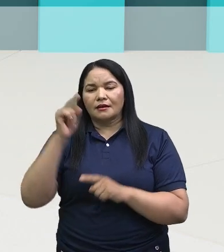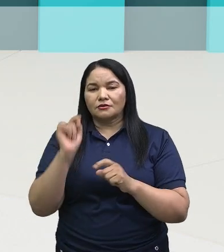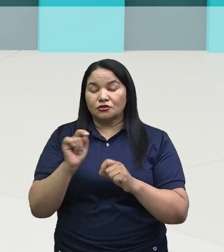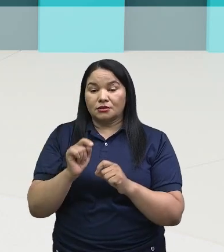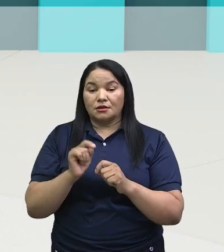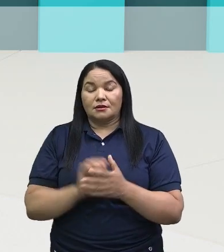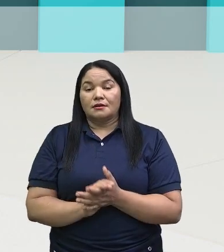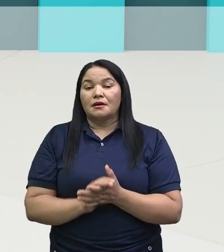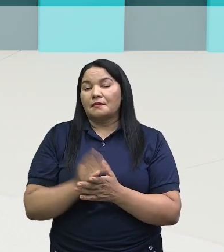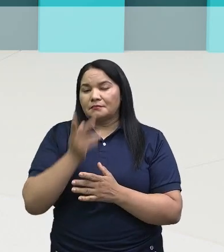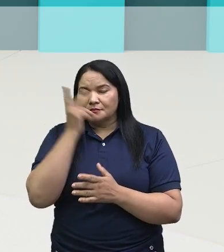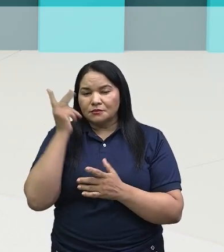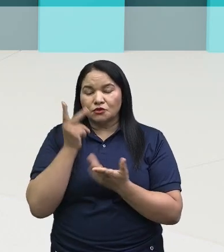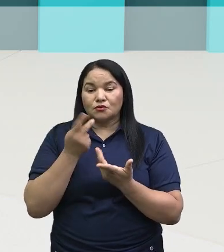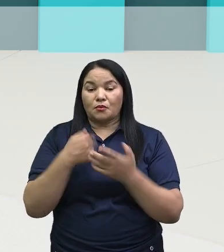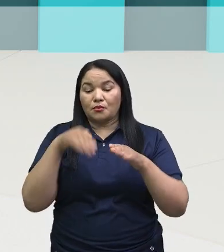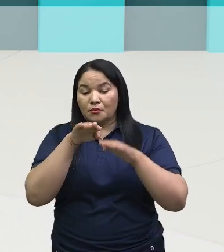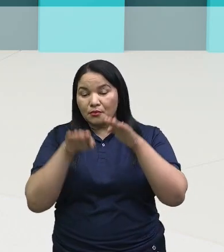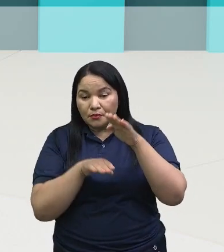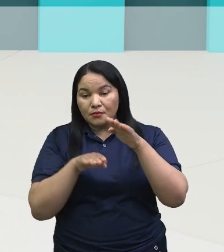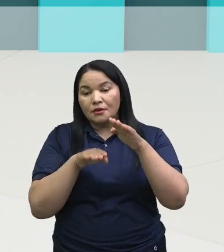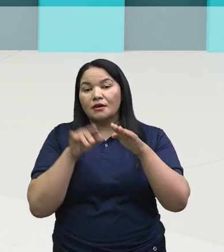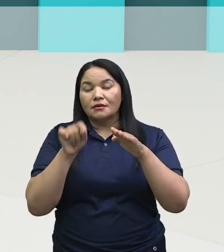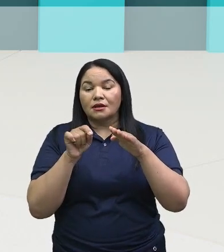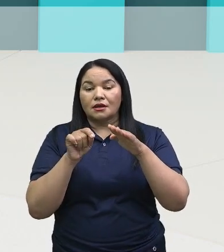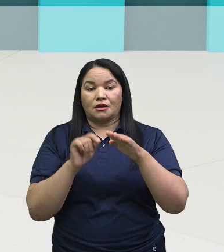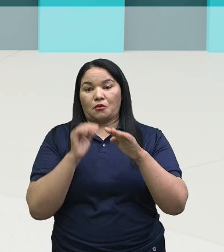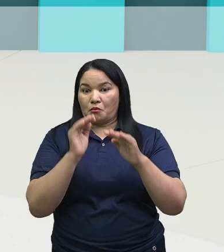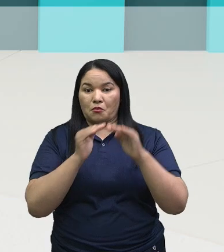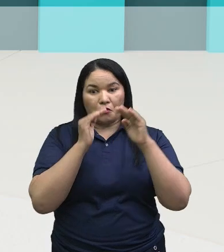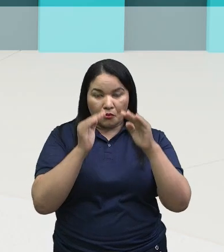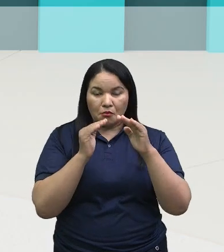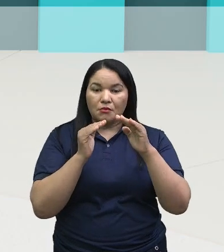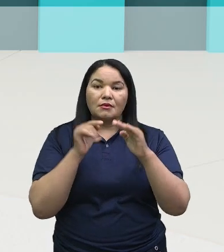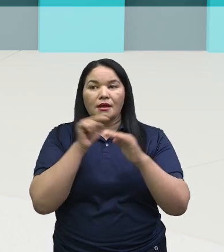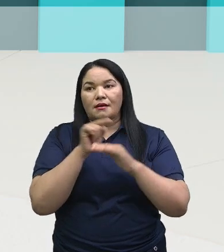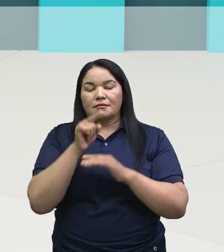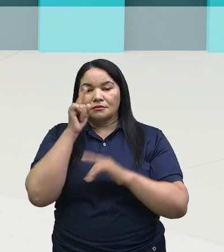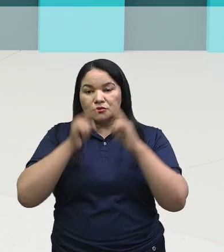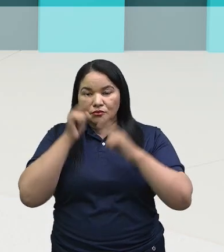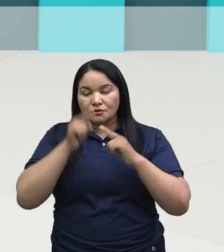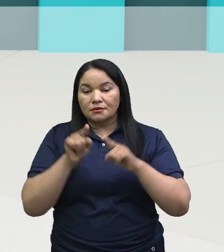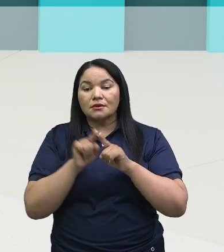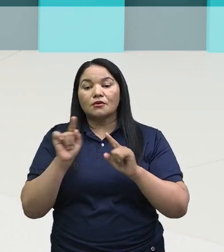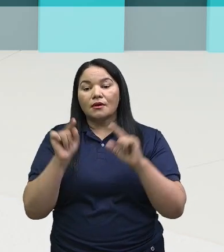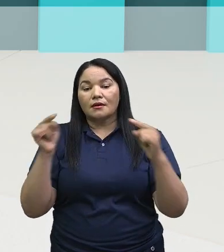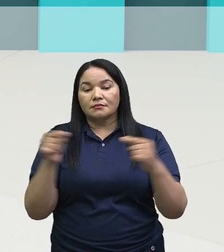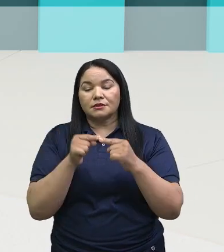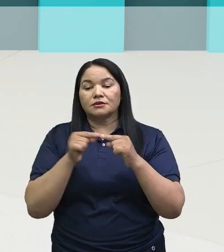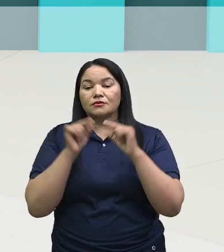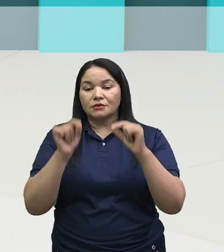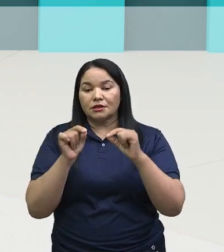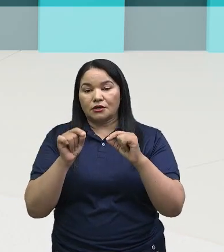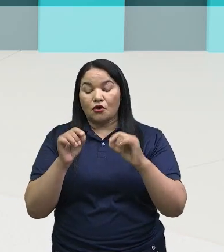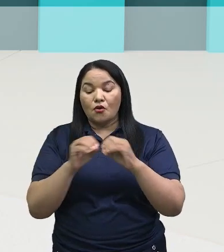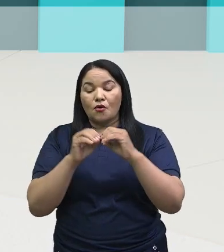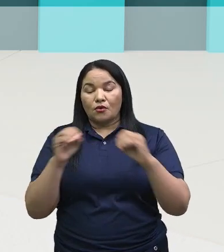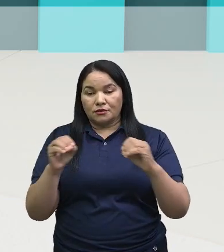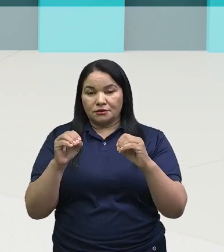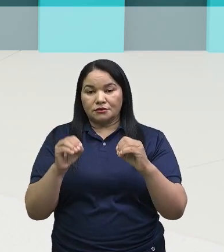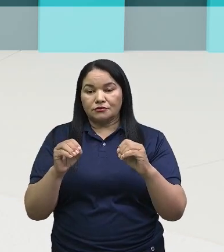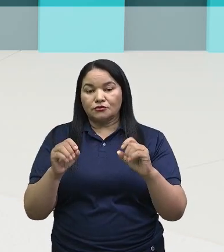ser subordinado a um ser, por exemplo, superior, com mais autoridade, tem a ver quando nós falamos de